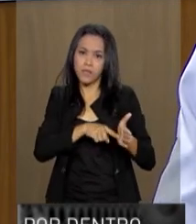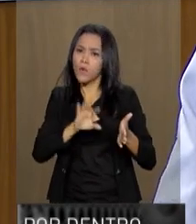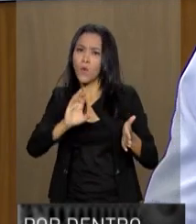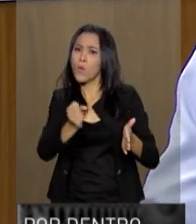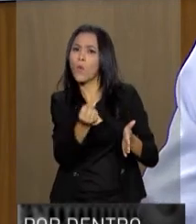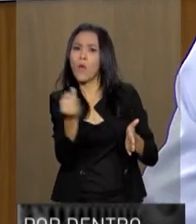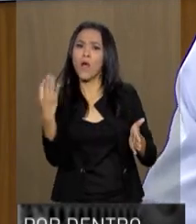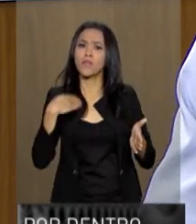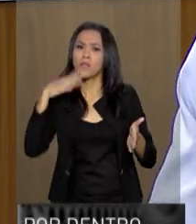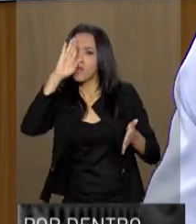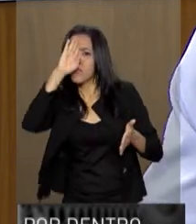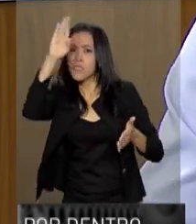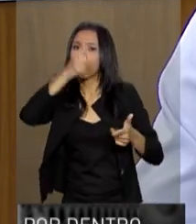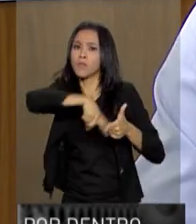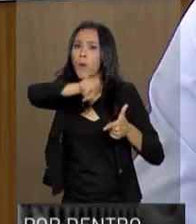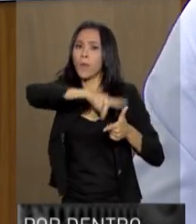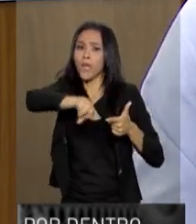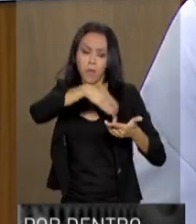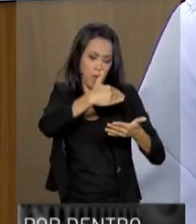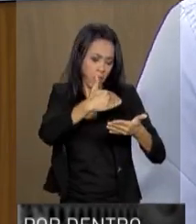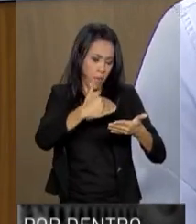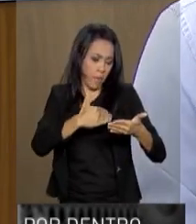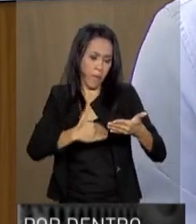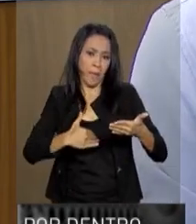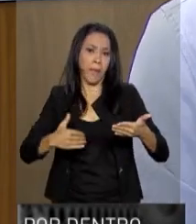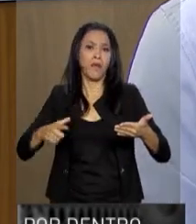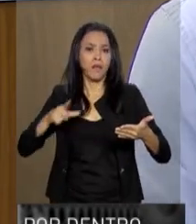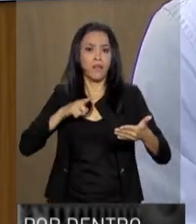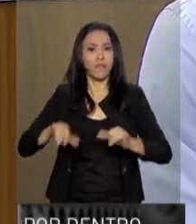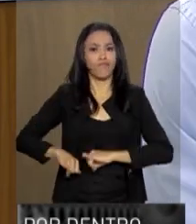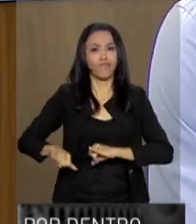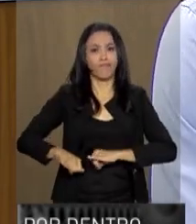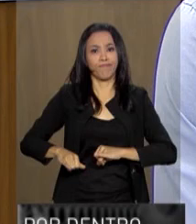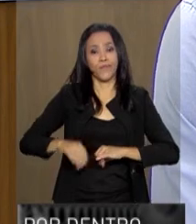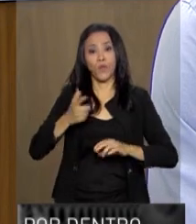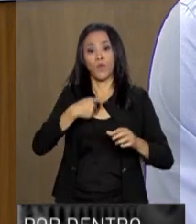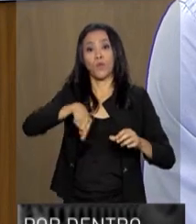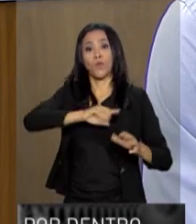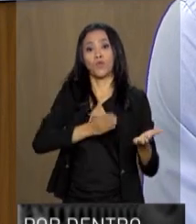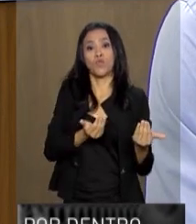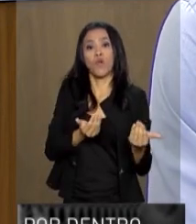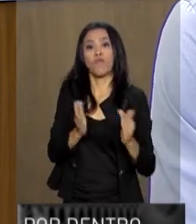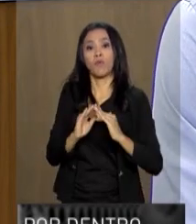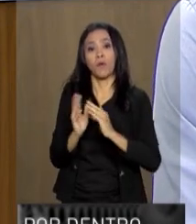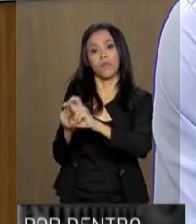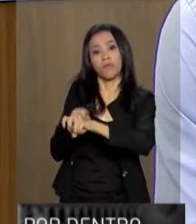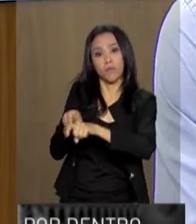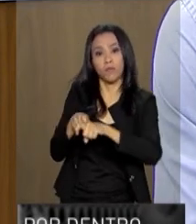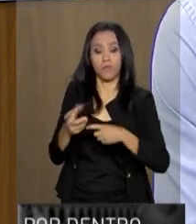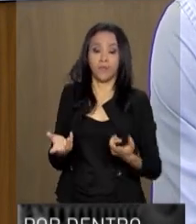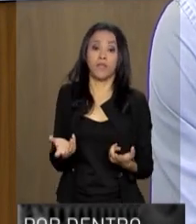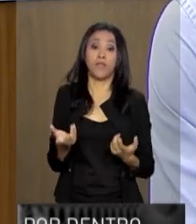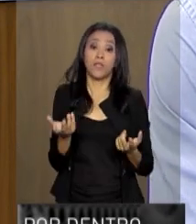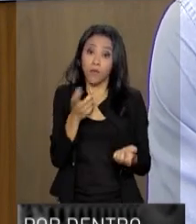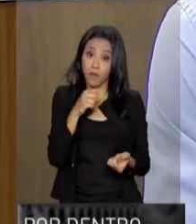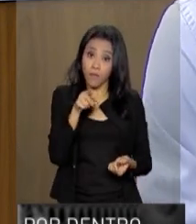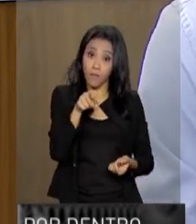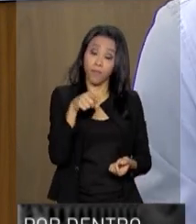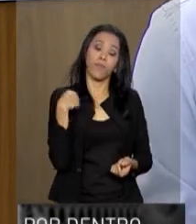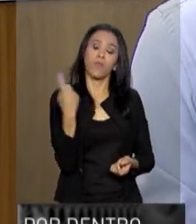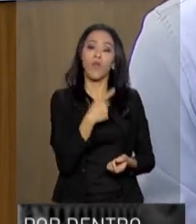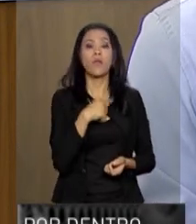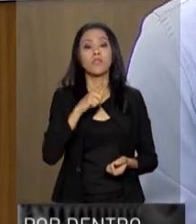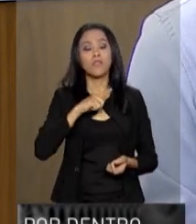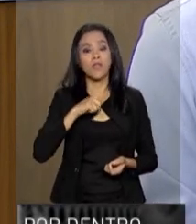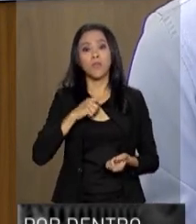problemáticas que o jovem no campo têm enfrentado e aí como você disse nós temos uma juventude